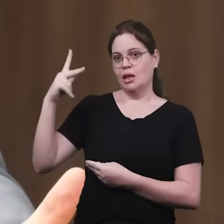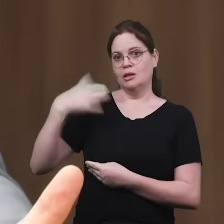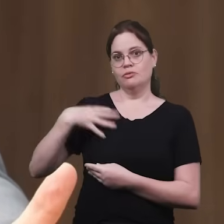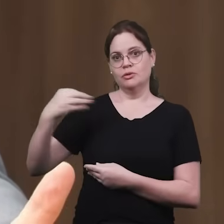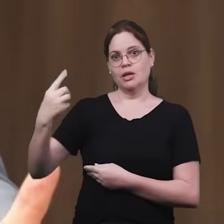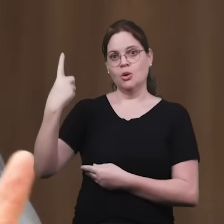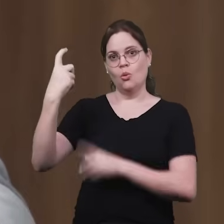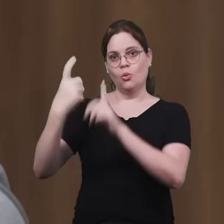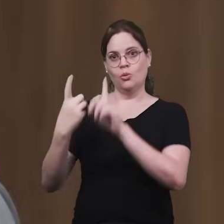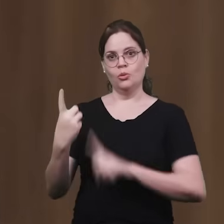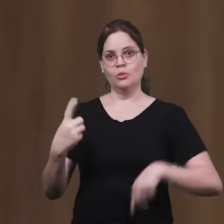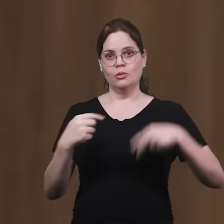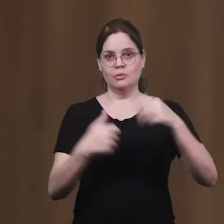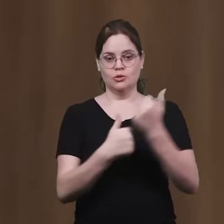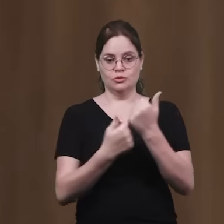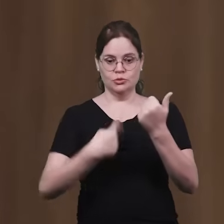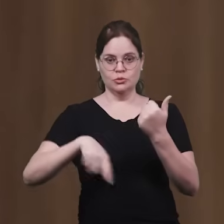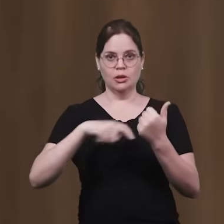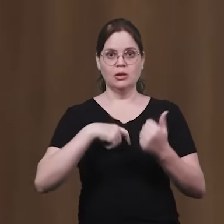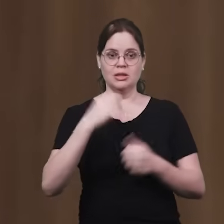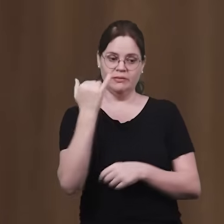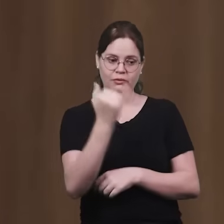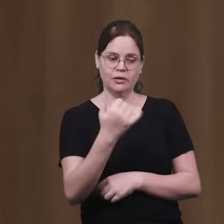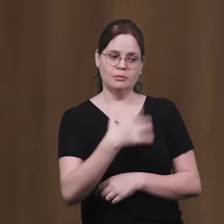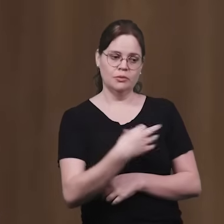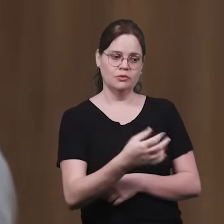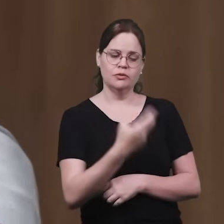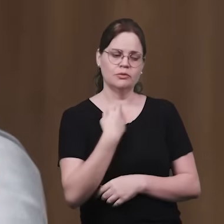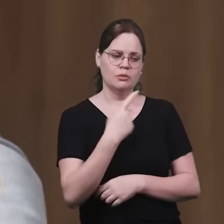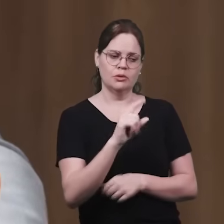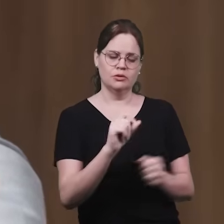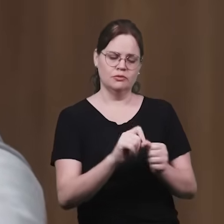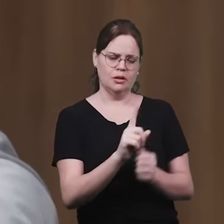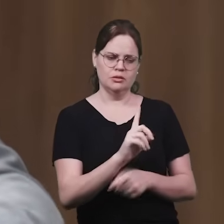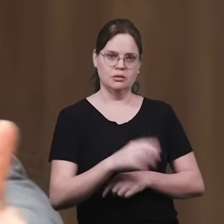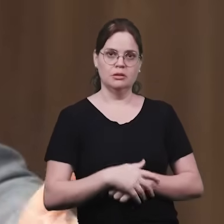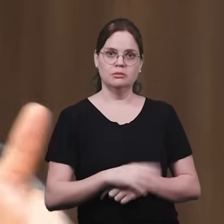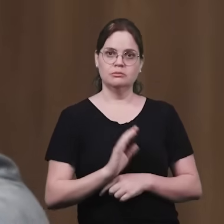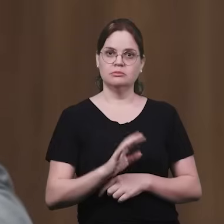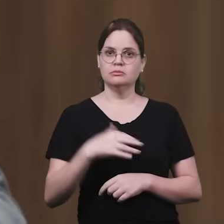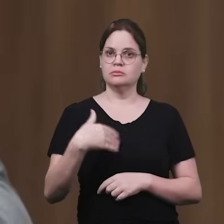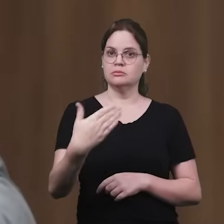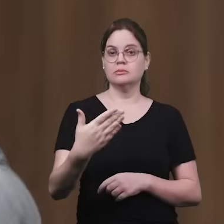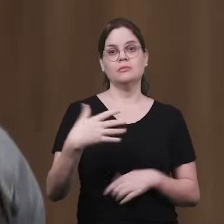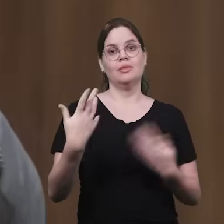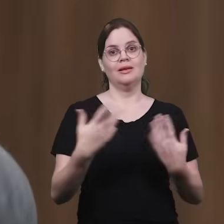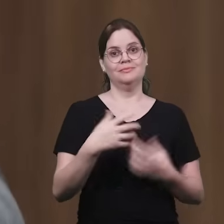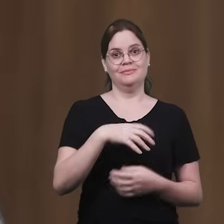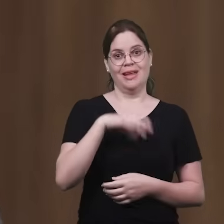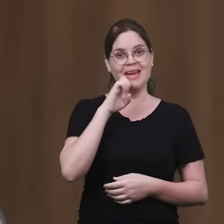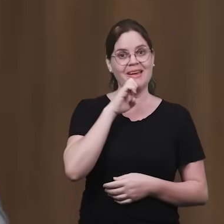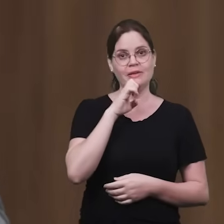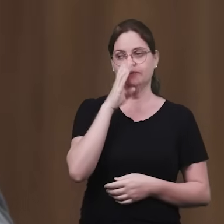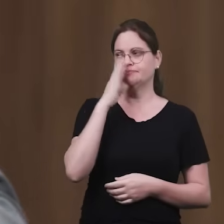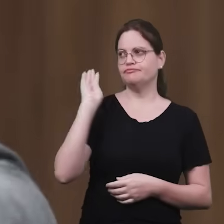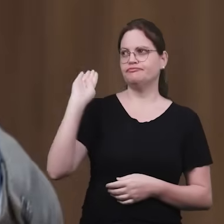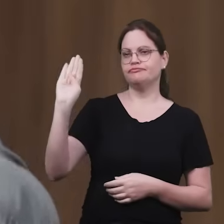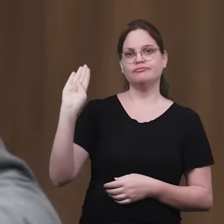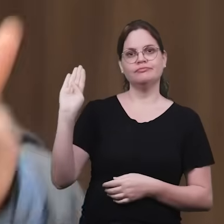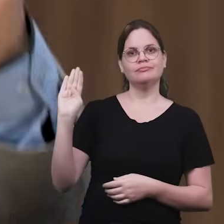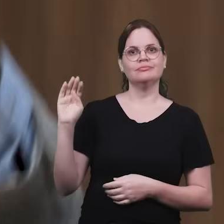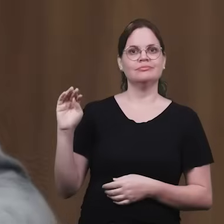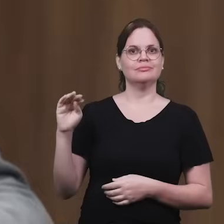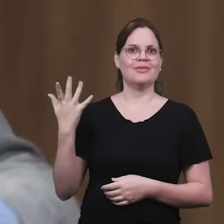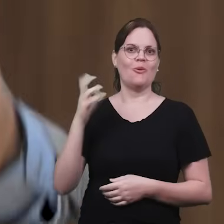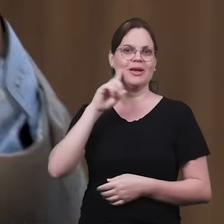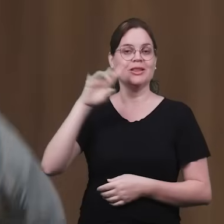por nós, ele vai saber dizer, meu filho, não faz isso, é desse jeito. Então Eva ignorou o